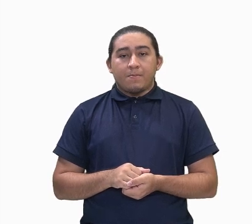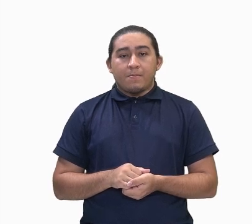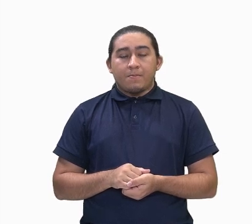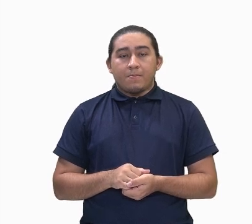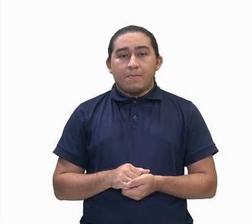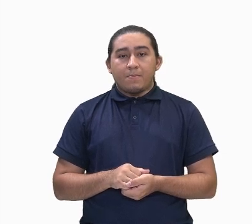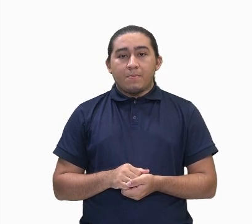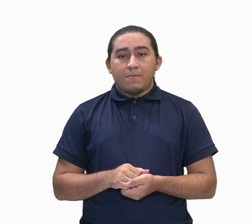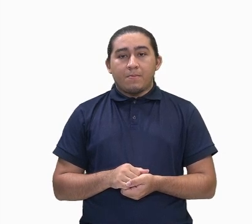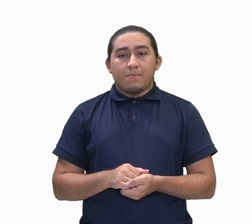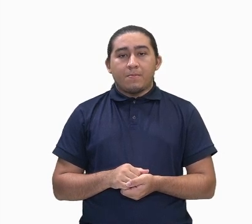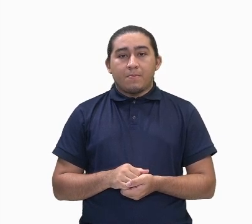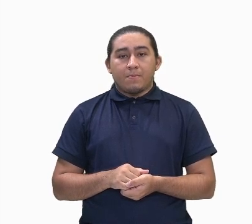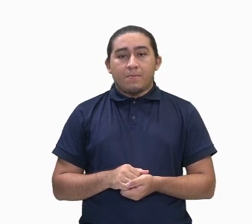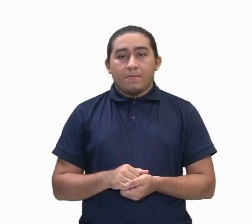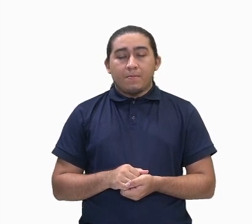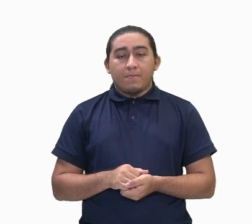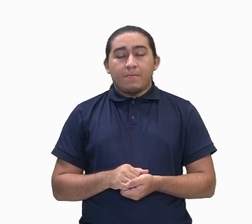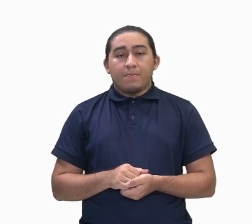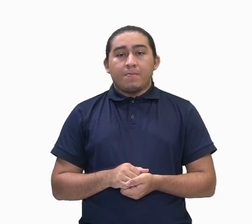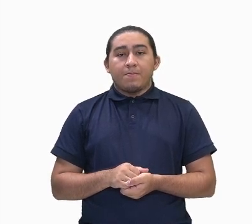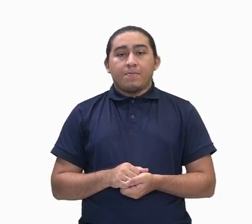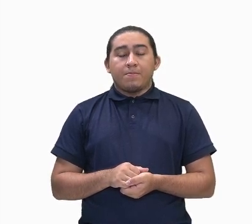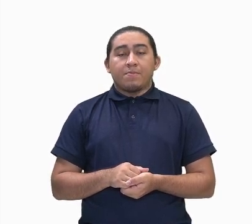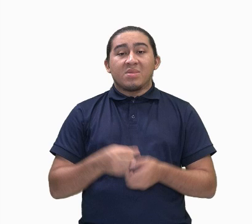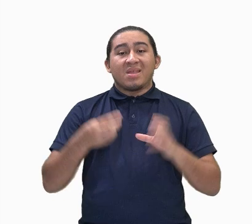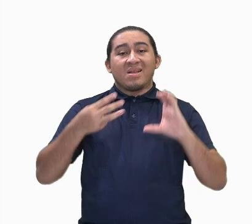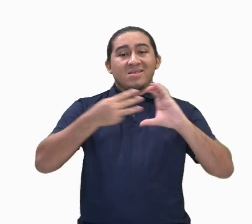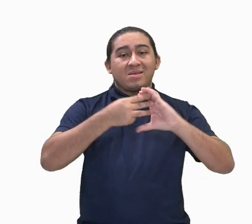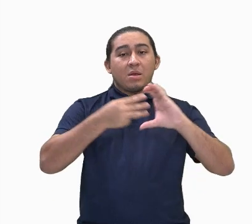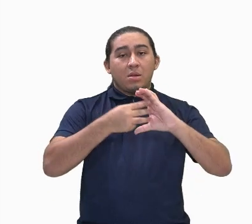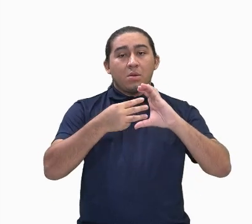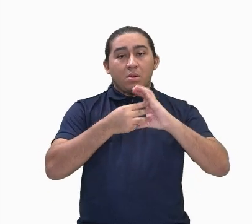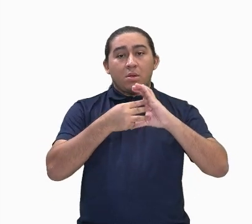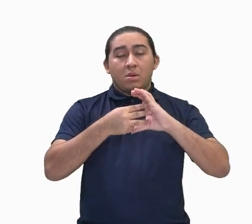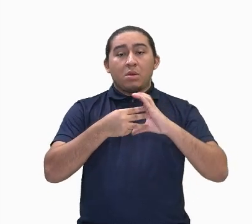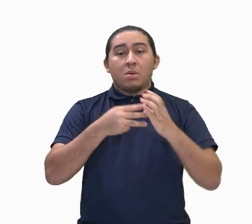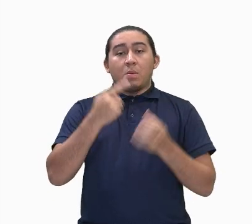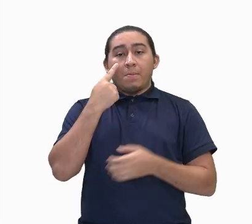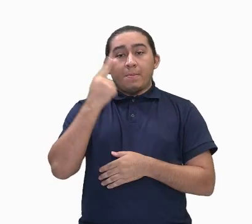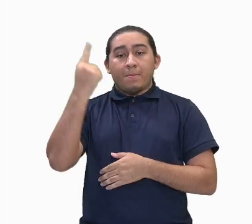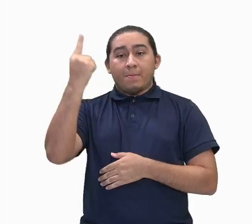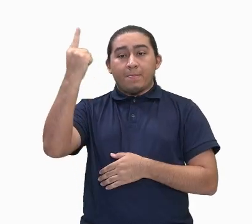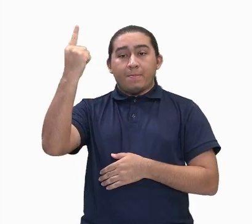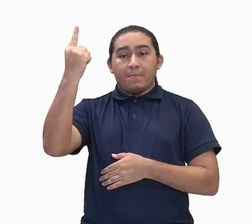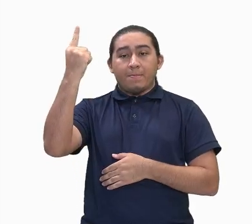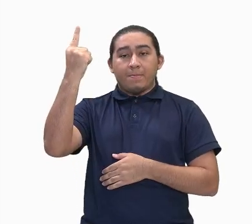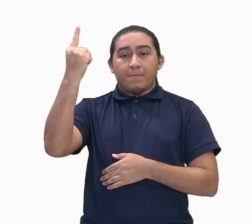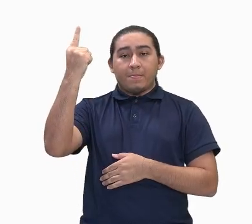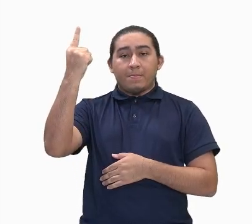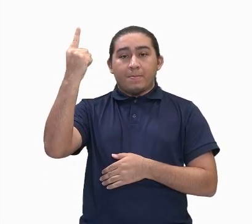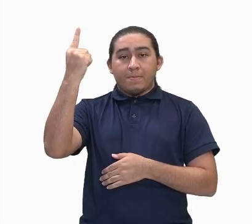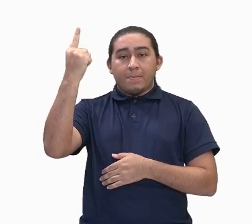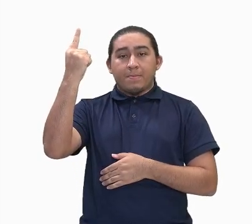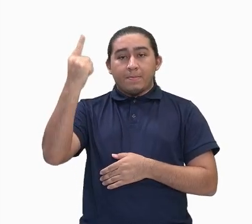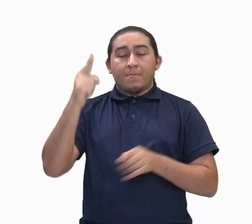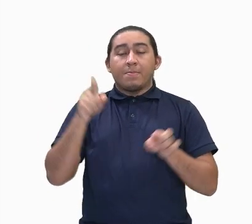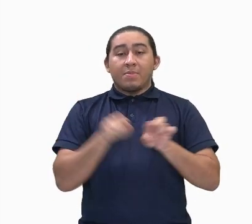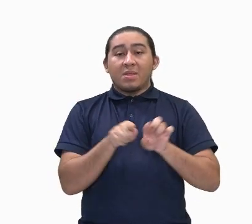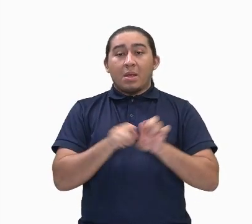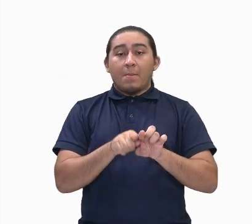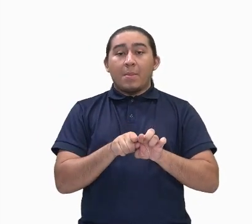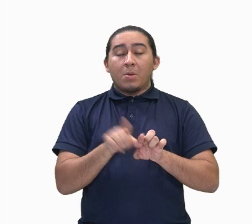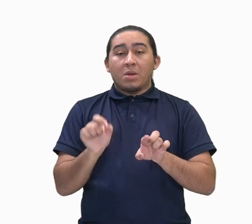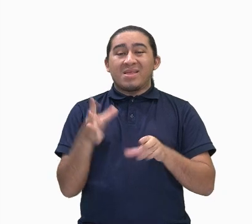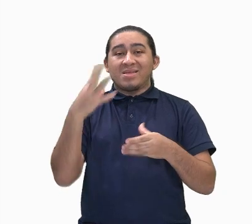é chamada de fibra muscular, né? Olha aí na próxima imagem. Muito bem. Célula, ela vai ser chamada de fibra muscular. A